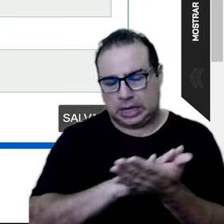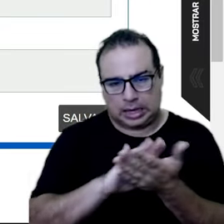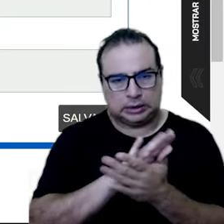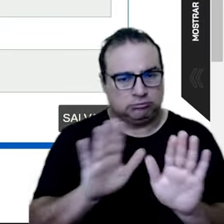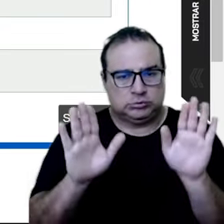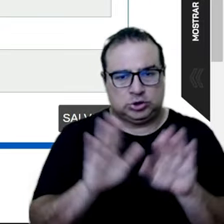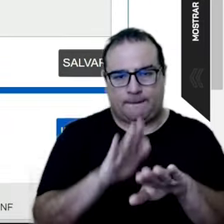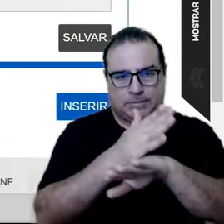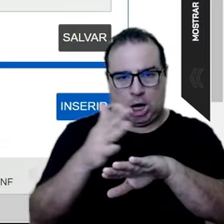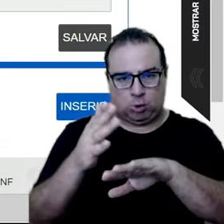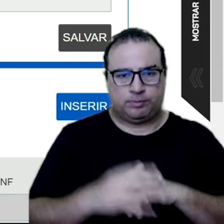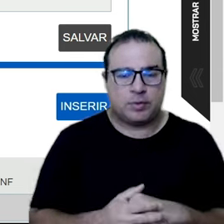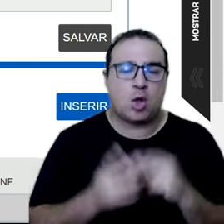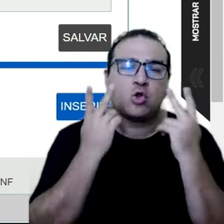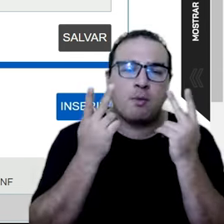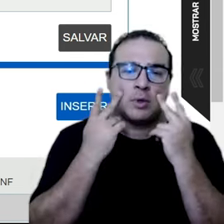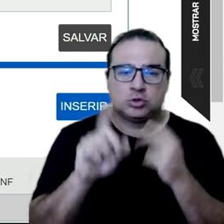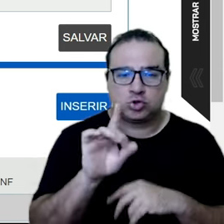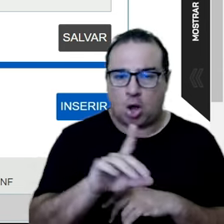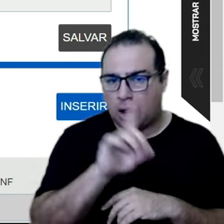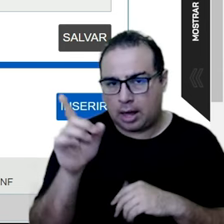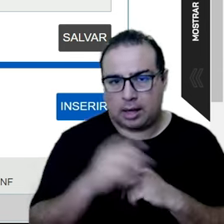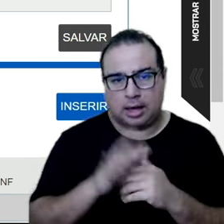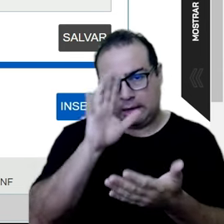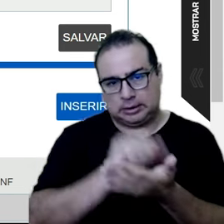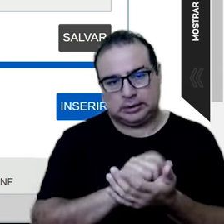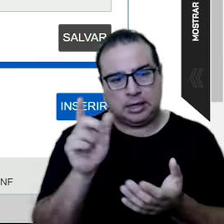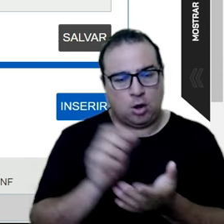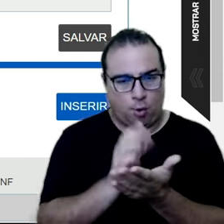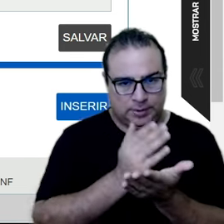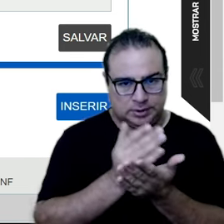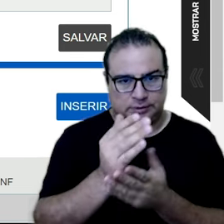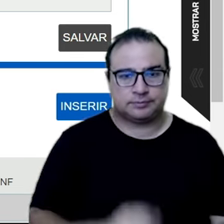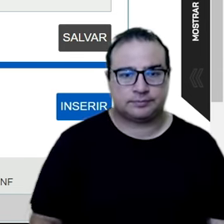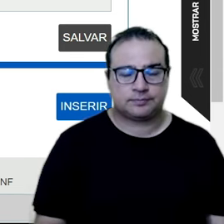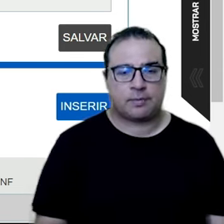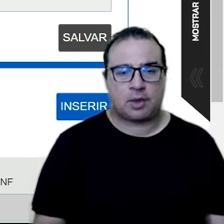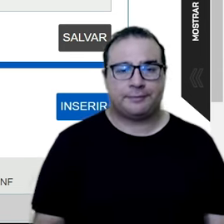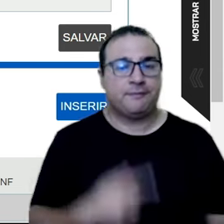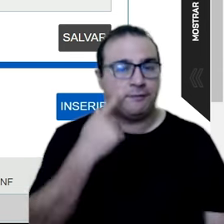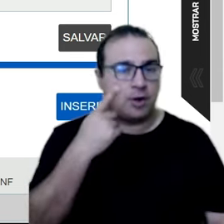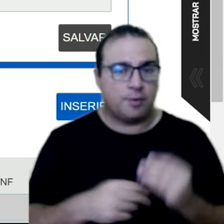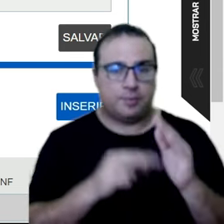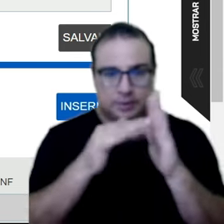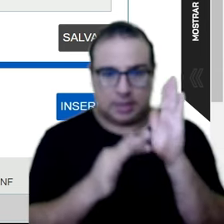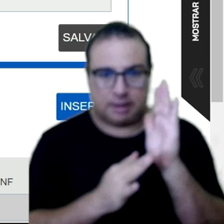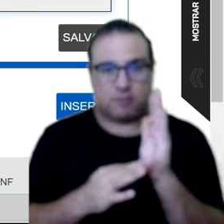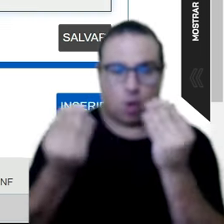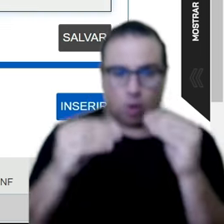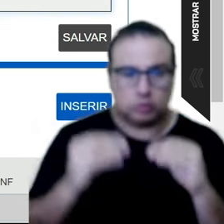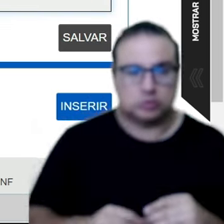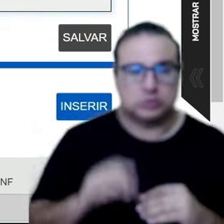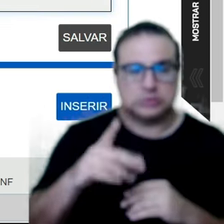nada tá bom normalmente é só lá naquele cadastro lá Inicial as observações da nota fiscal aqui a